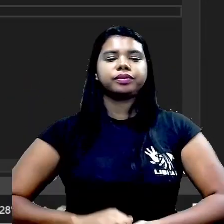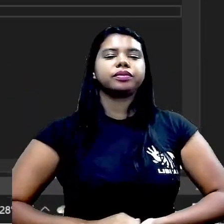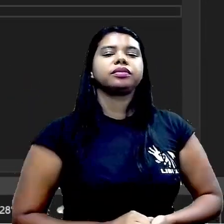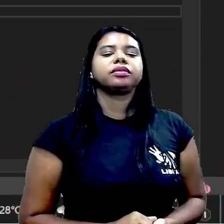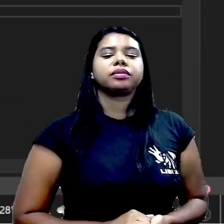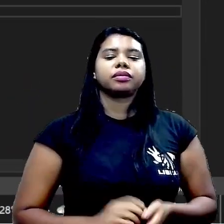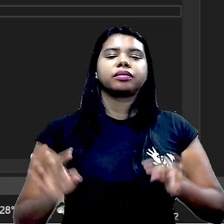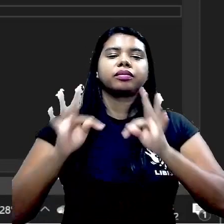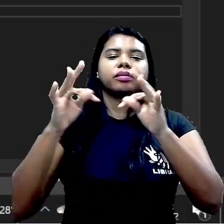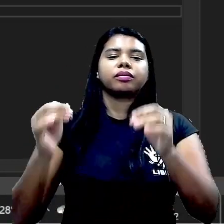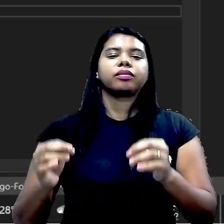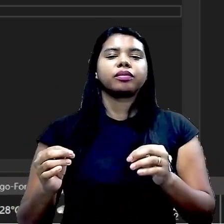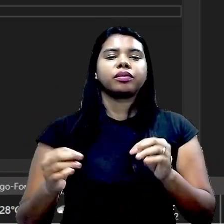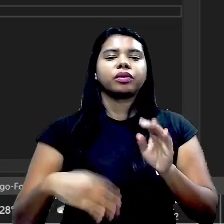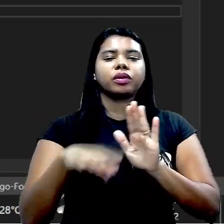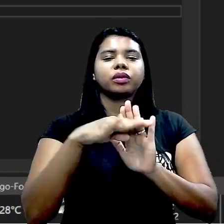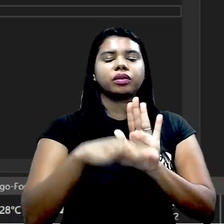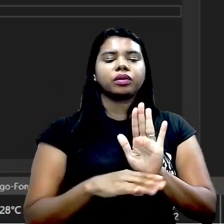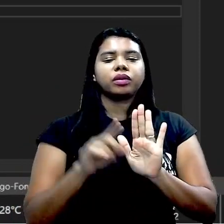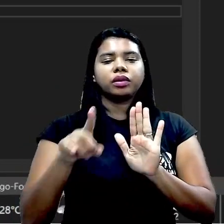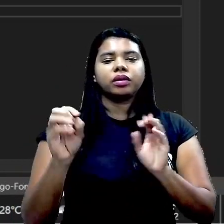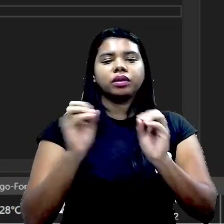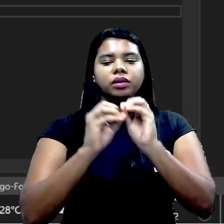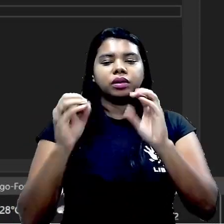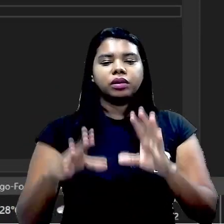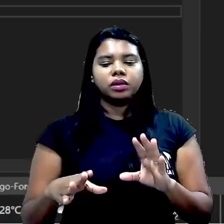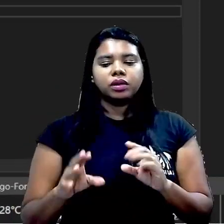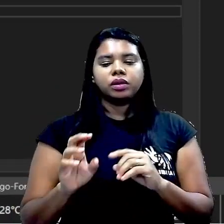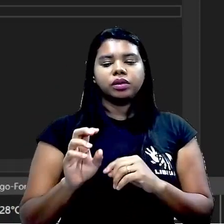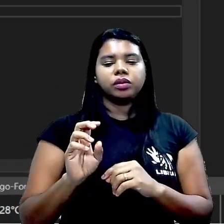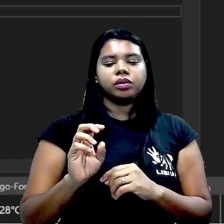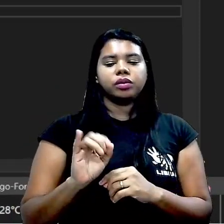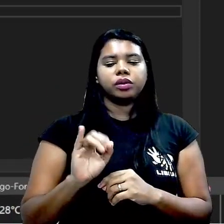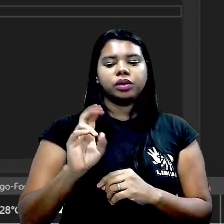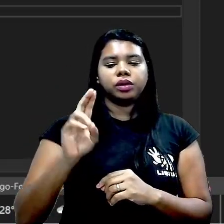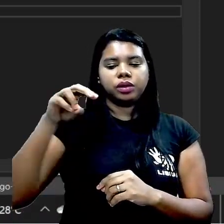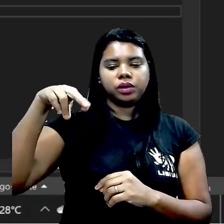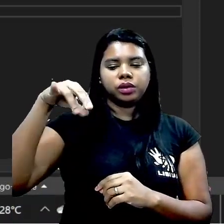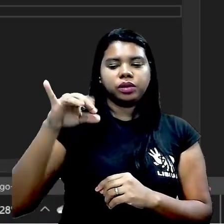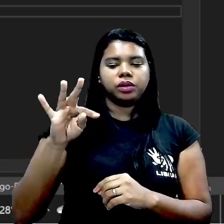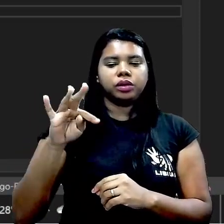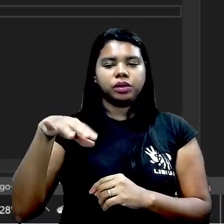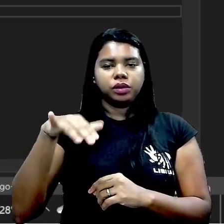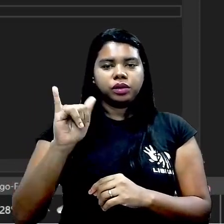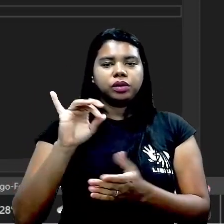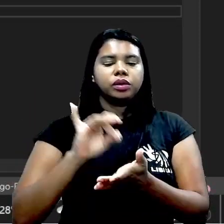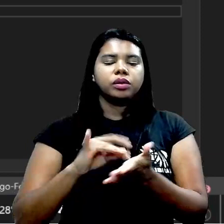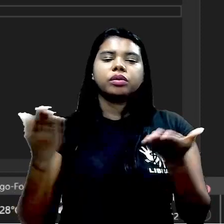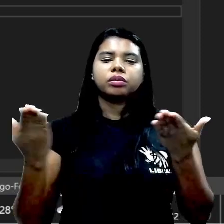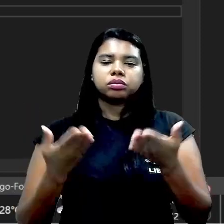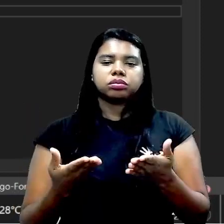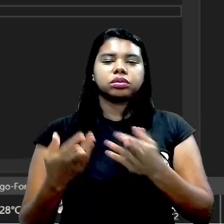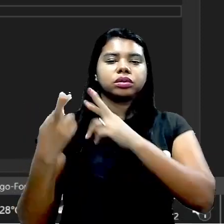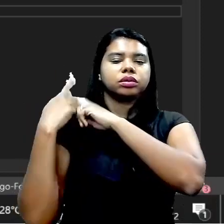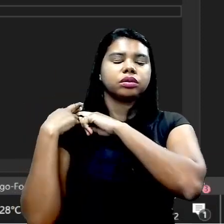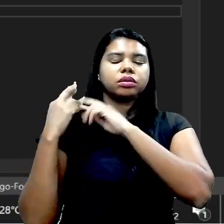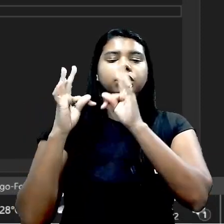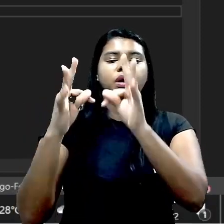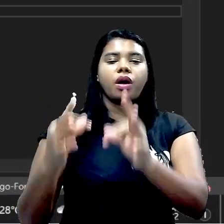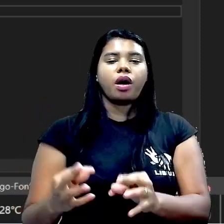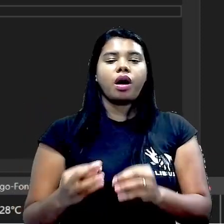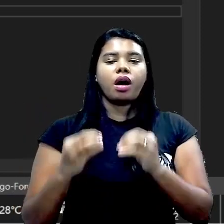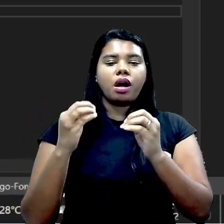E toda classe que você cria nova no Unity, ela já vem com essas duas funções prontas. Essas funções são responsáveis por todo